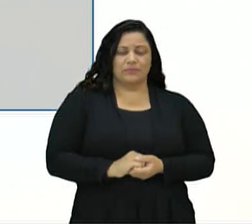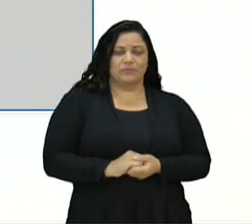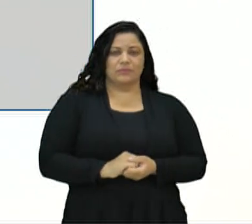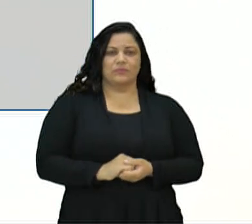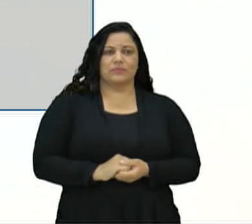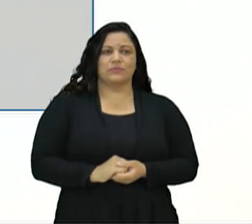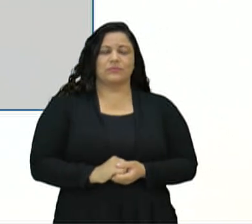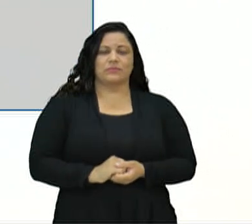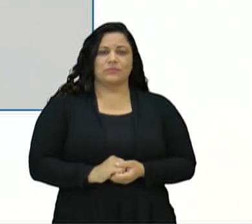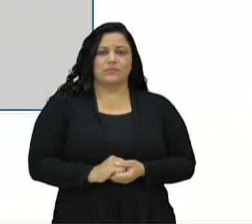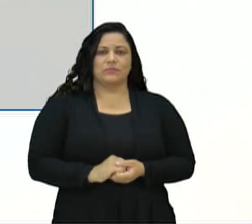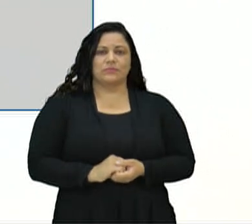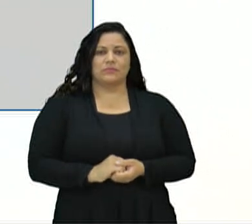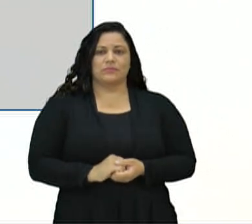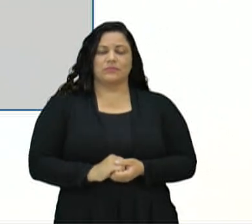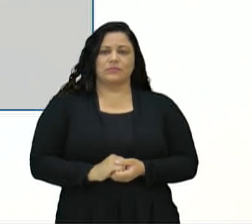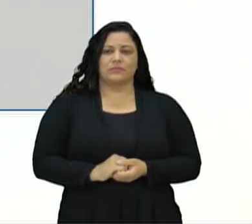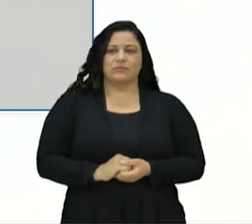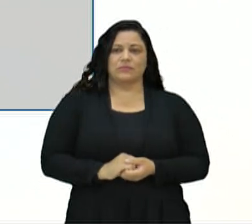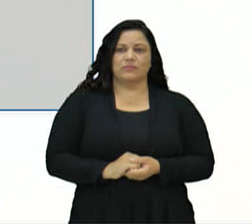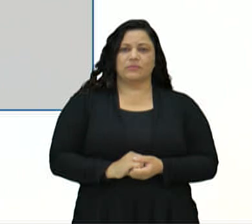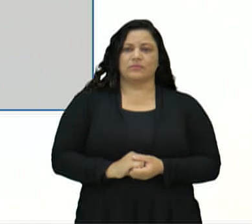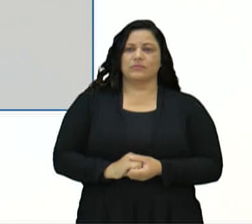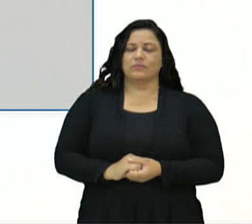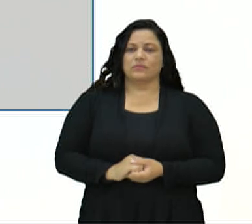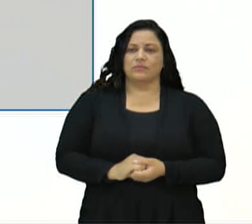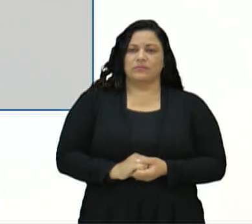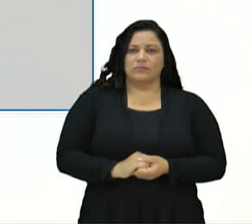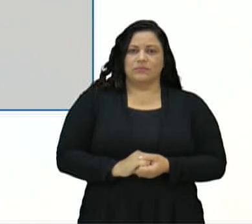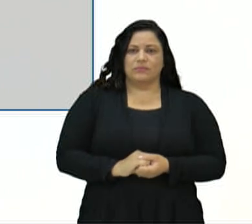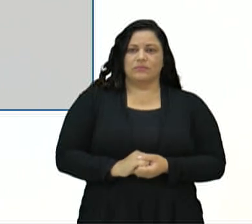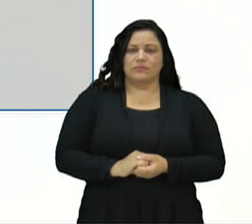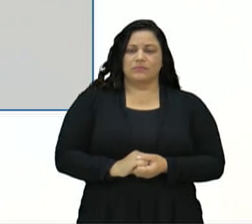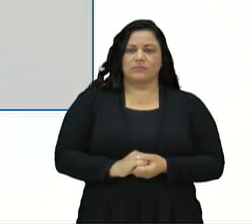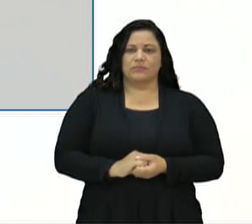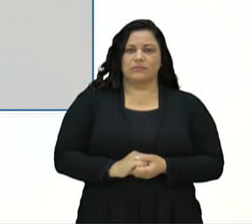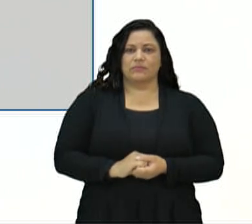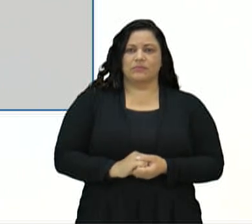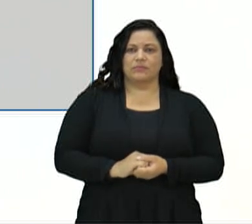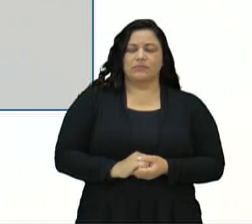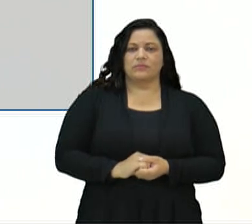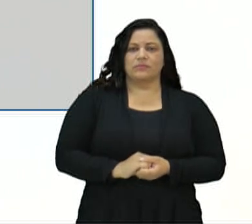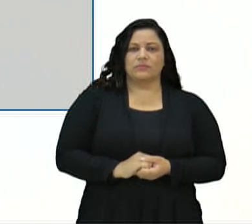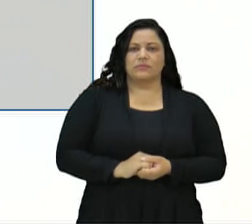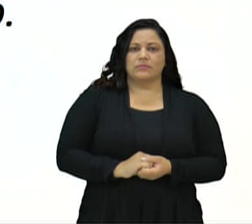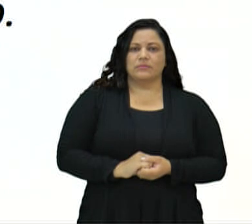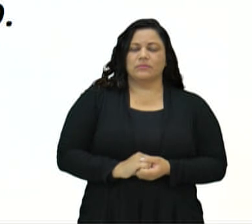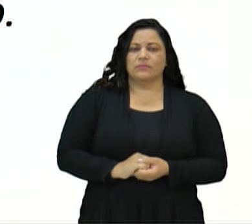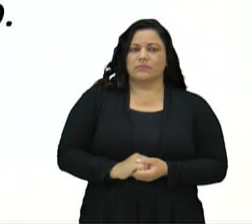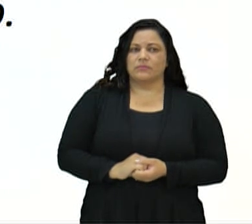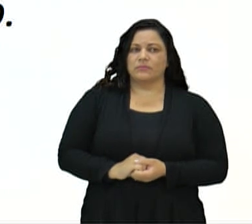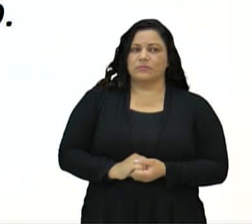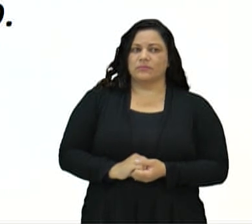dos dormitorios y garaje, llama ya si tienes lo que busco y un teléfono para